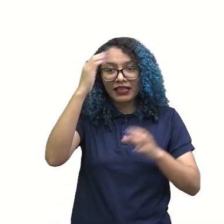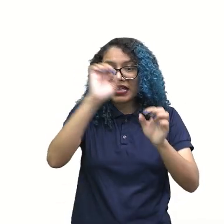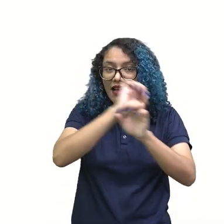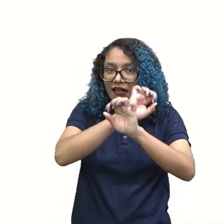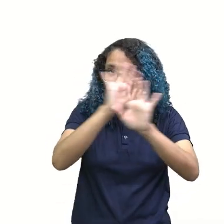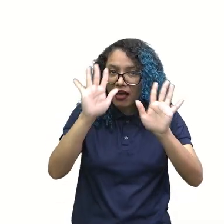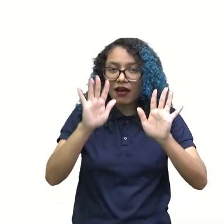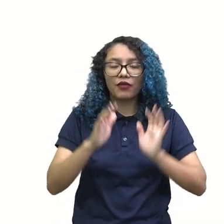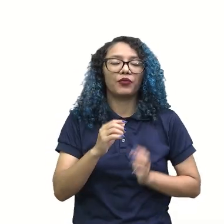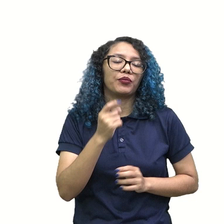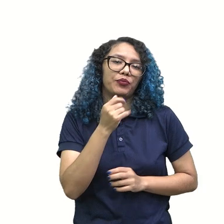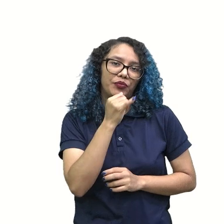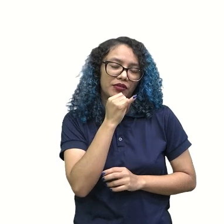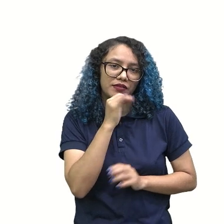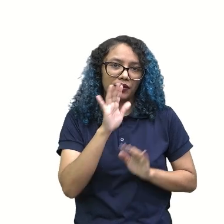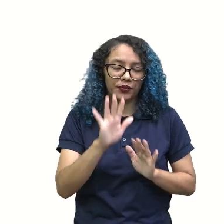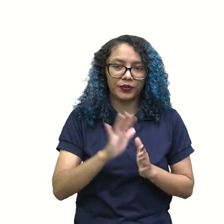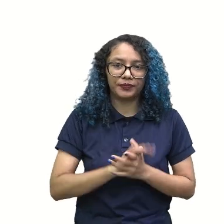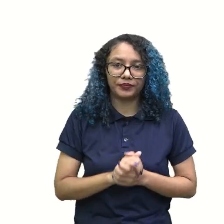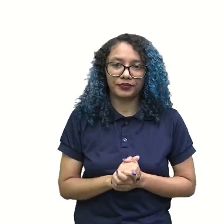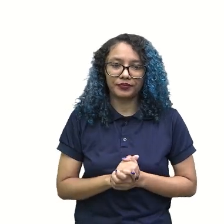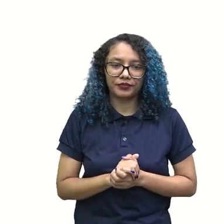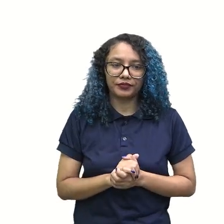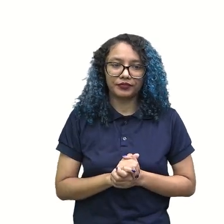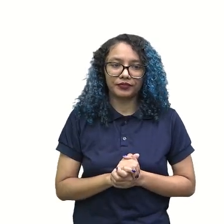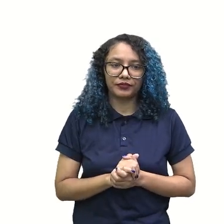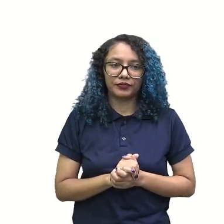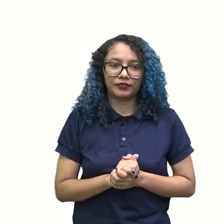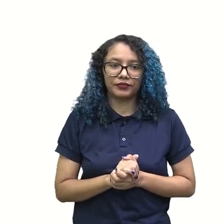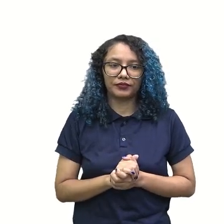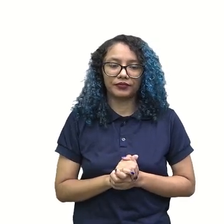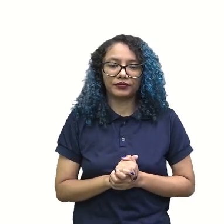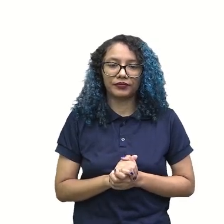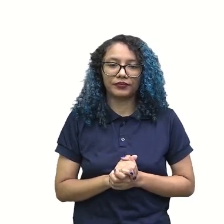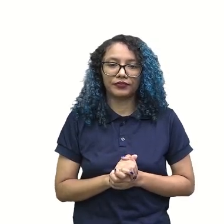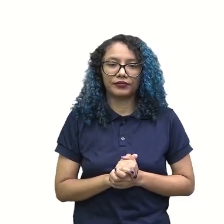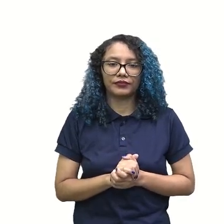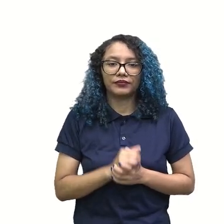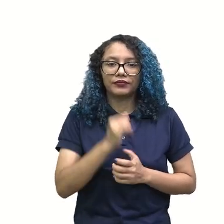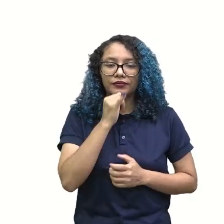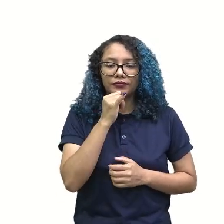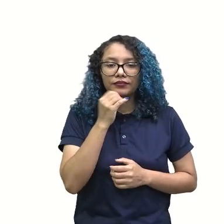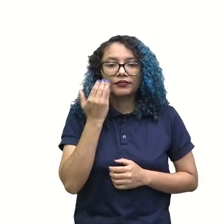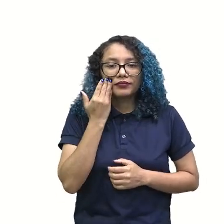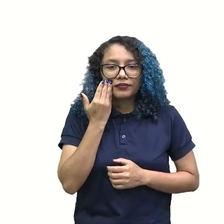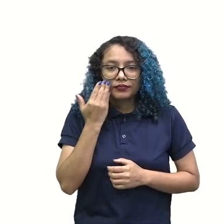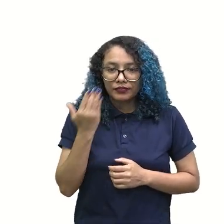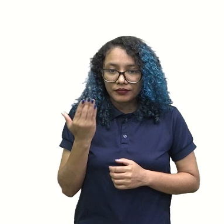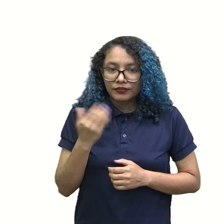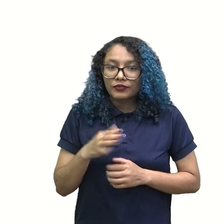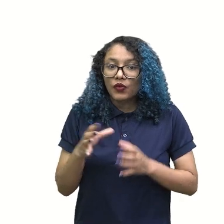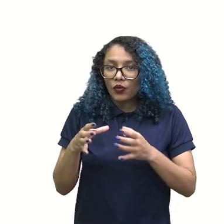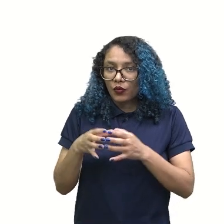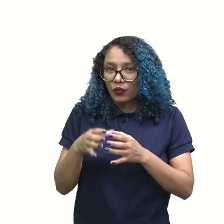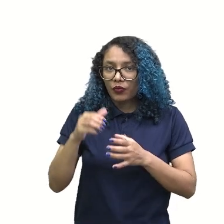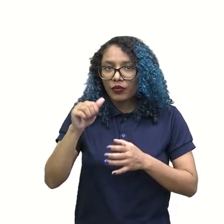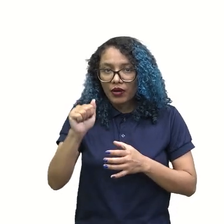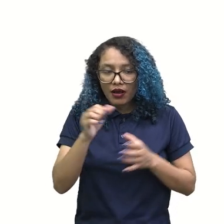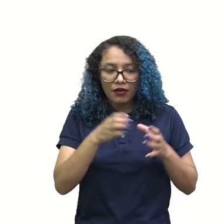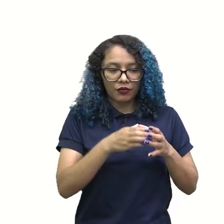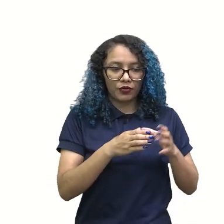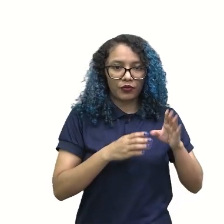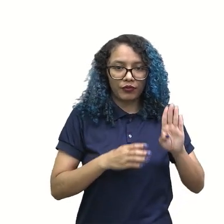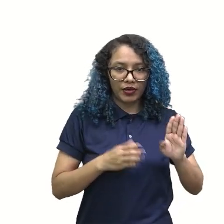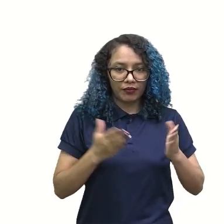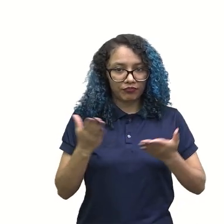vimos, vamos pensar aqui. Vamos considerar que no primeiro momento que nós temos o conjunto A e o conjunto B, conforme